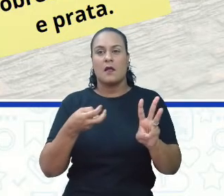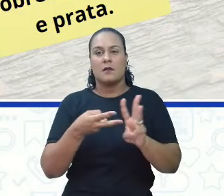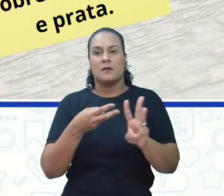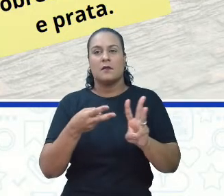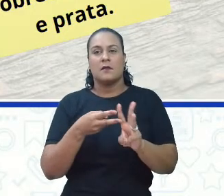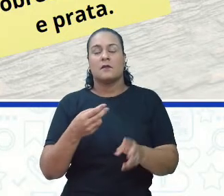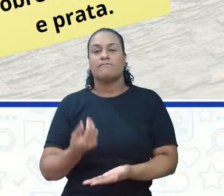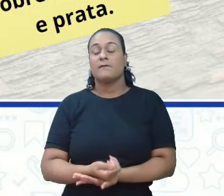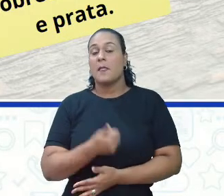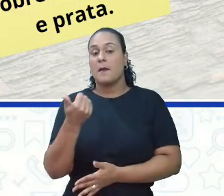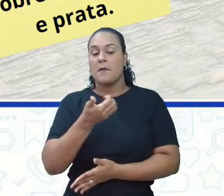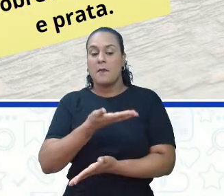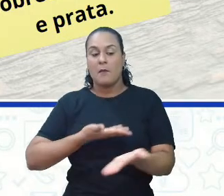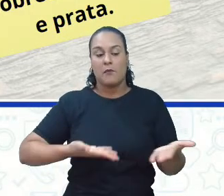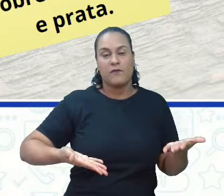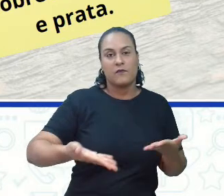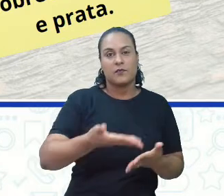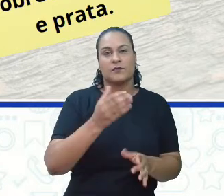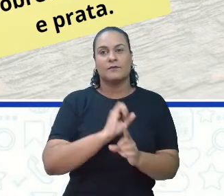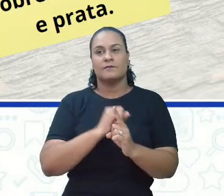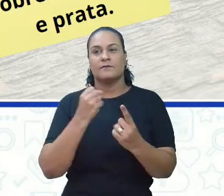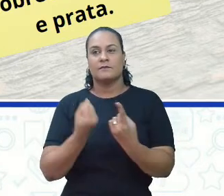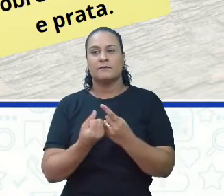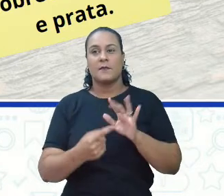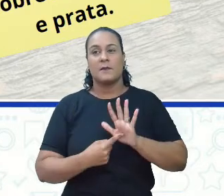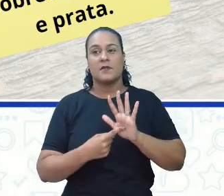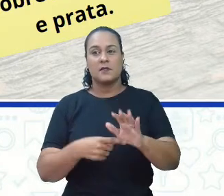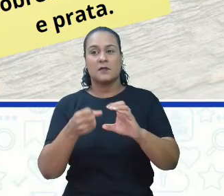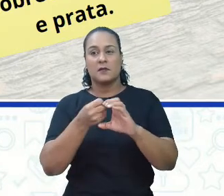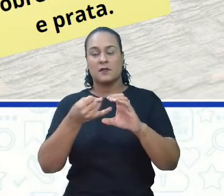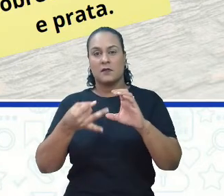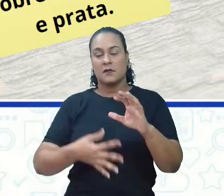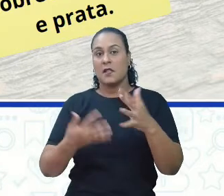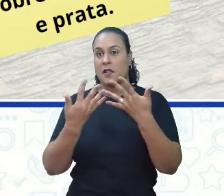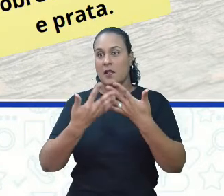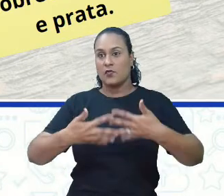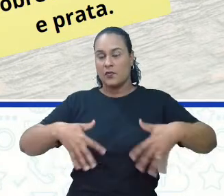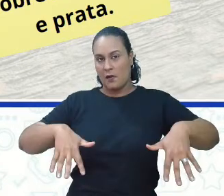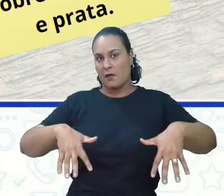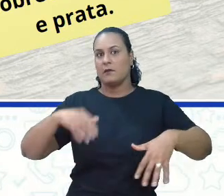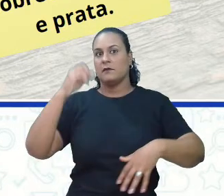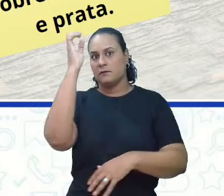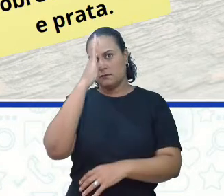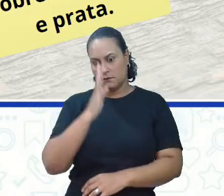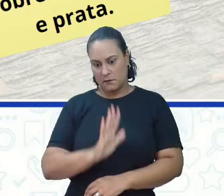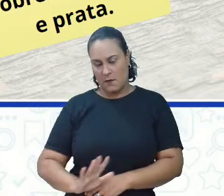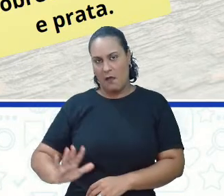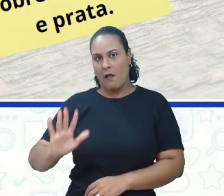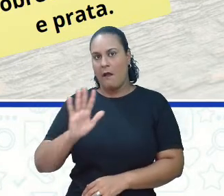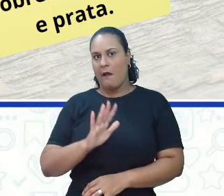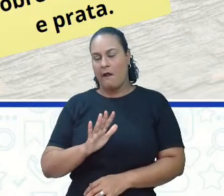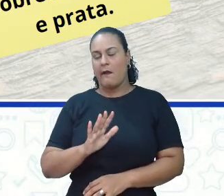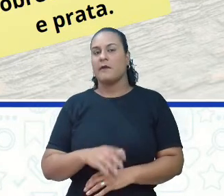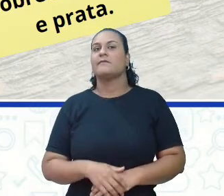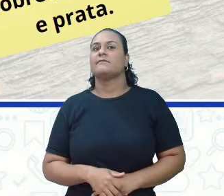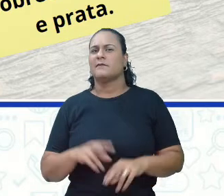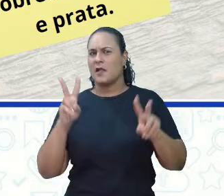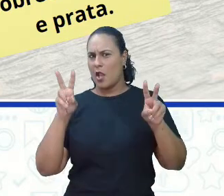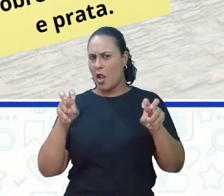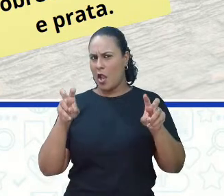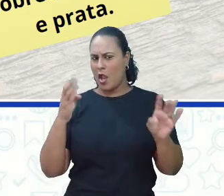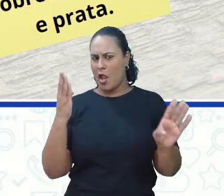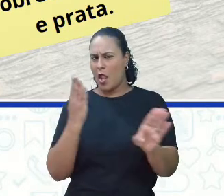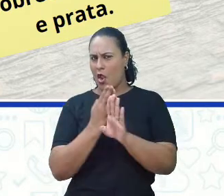das primeiras interações sociais, a apresentação das características naturais do território encontrado, entre aspas, aí,